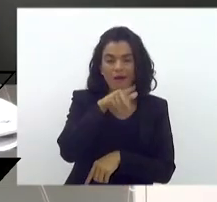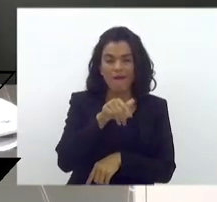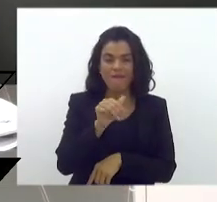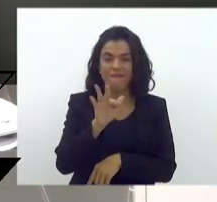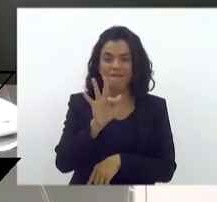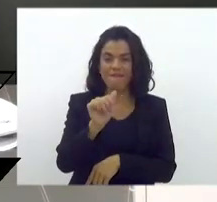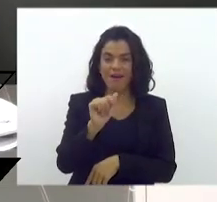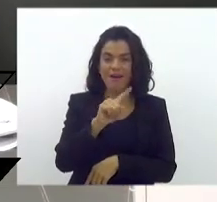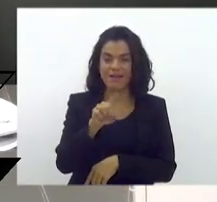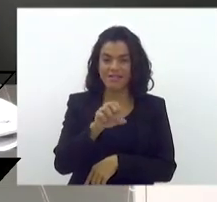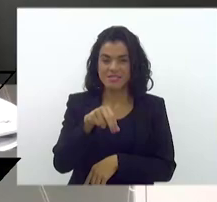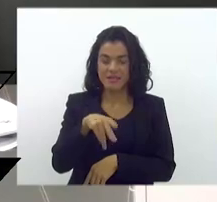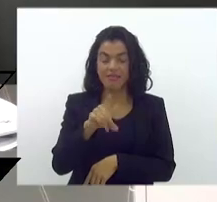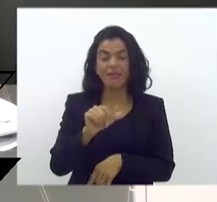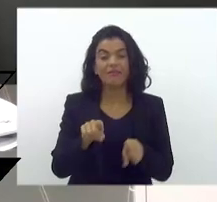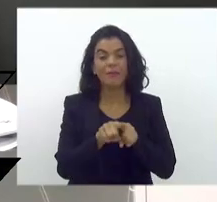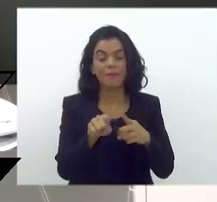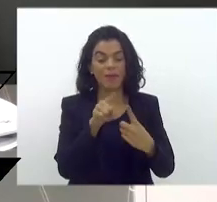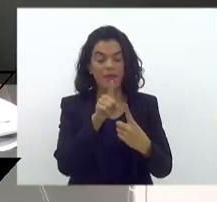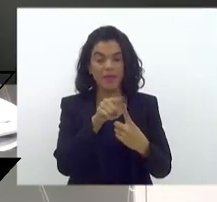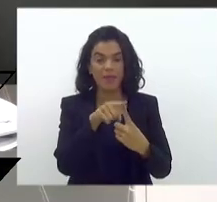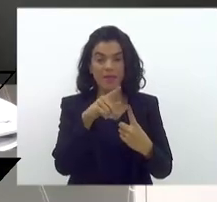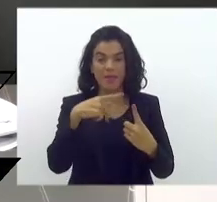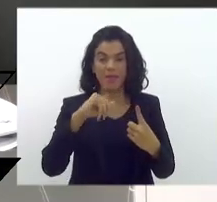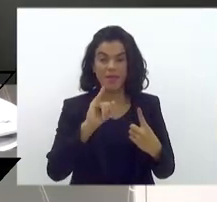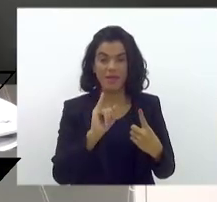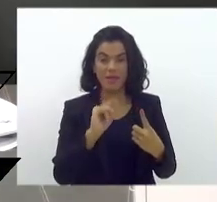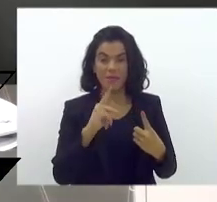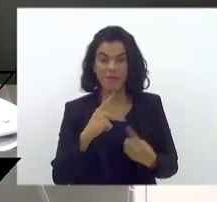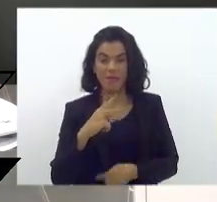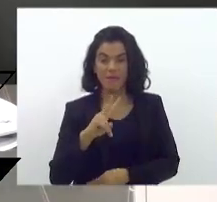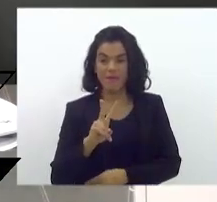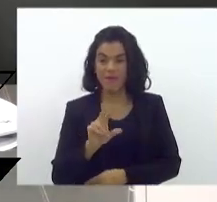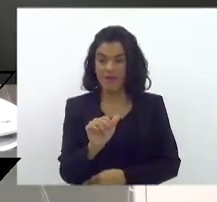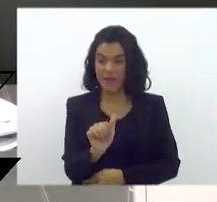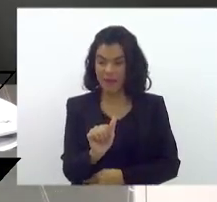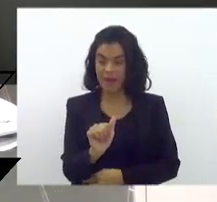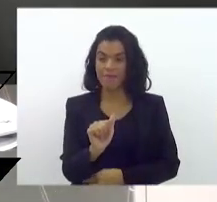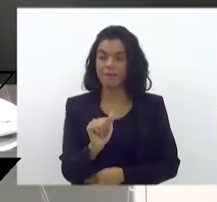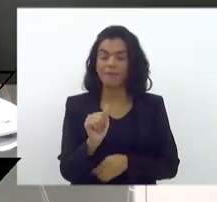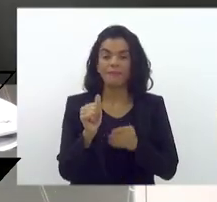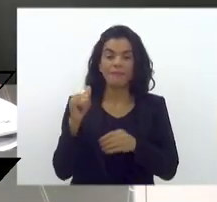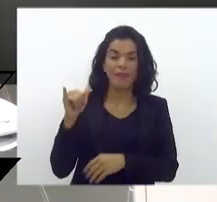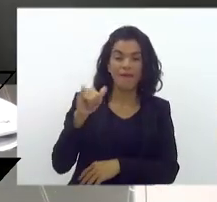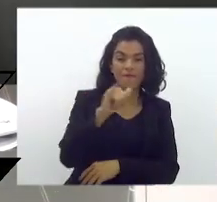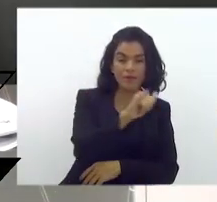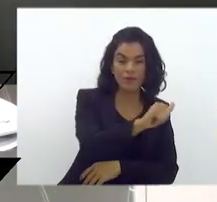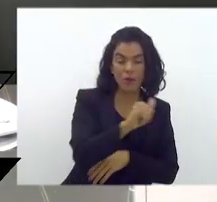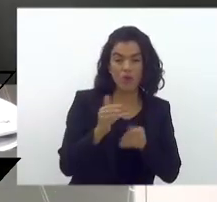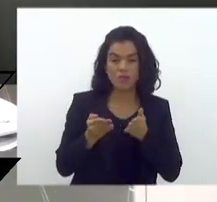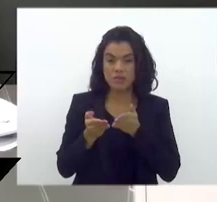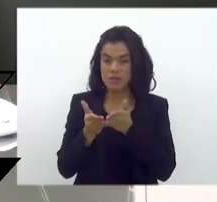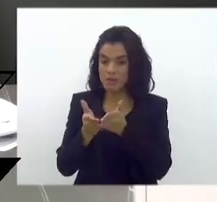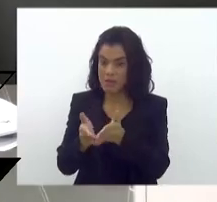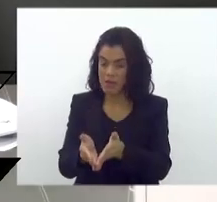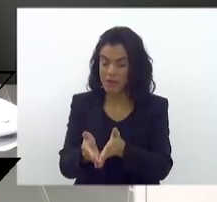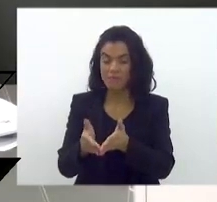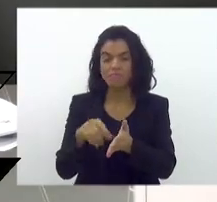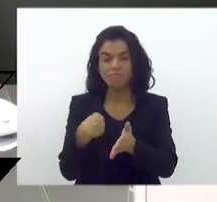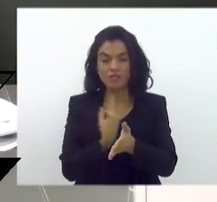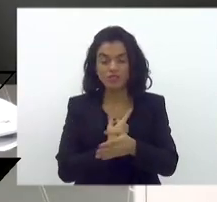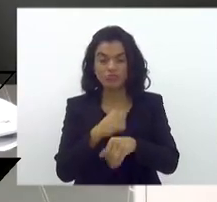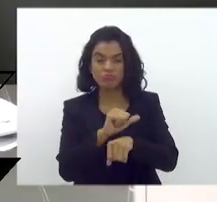do IPVA de aviões e embarcações, para ele tramitar, aguardar